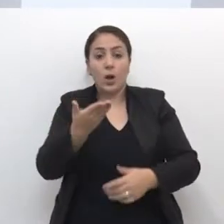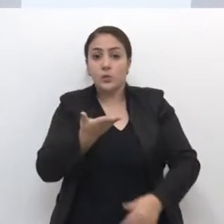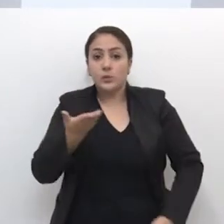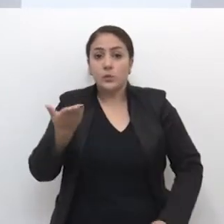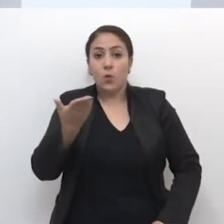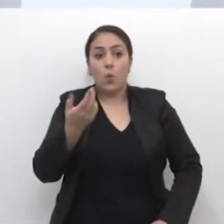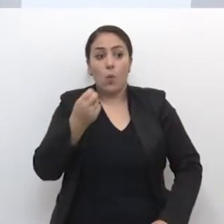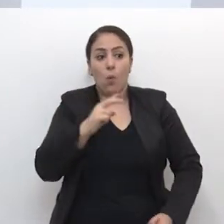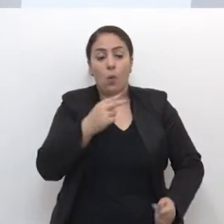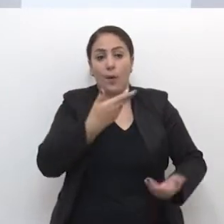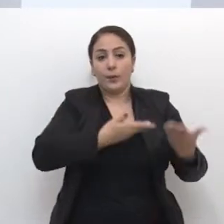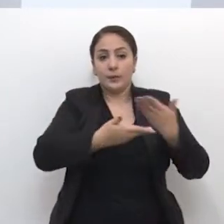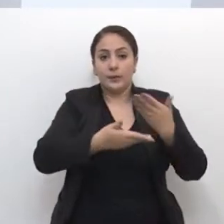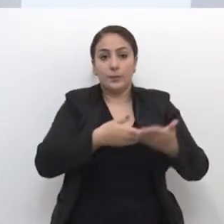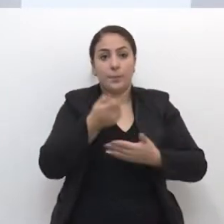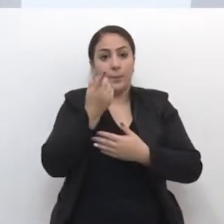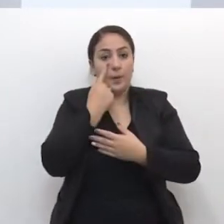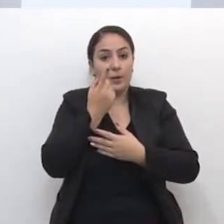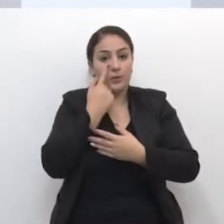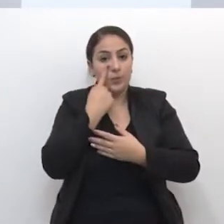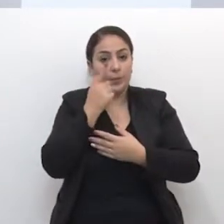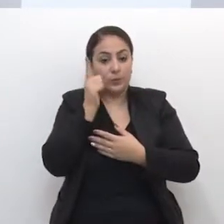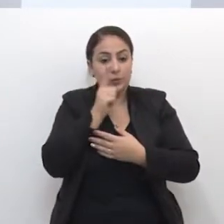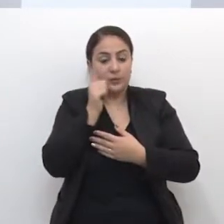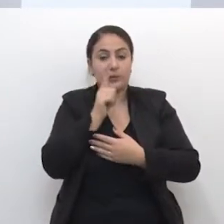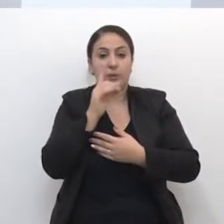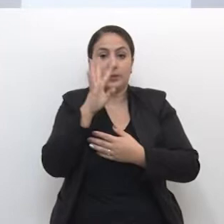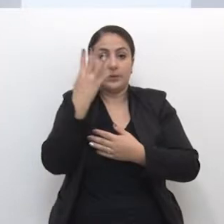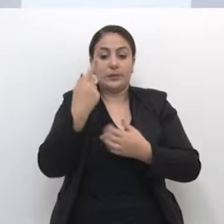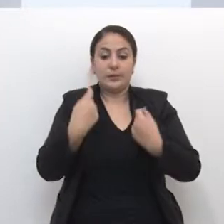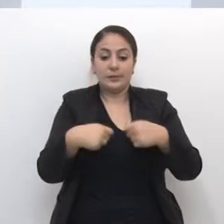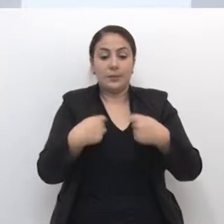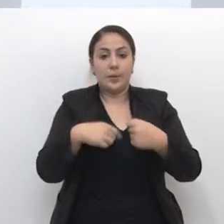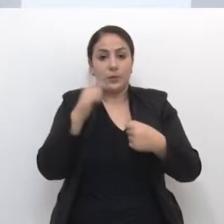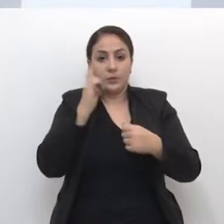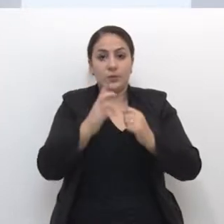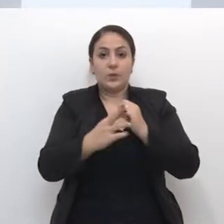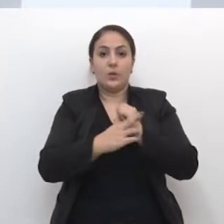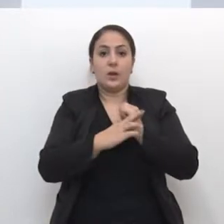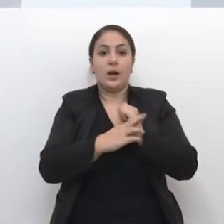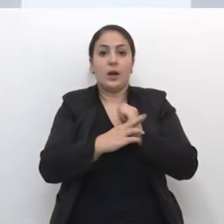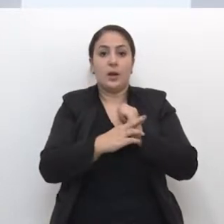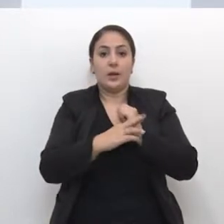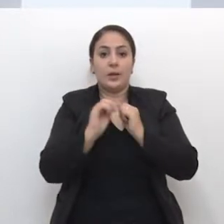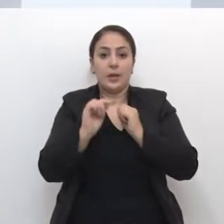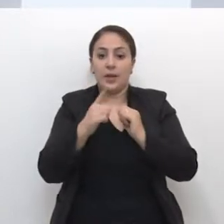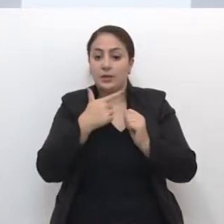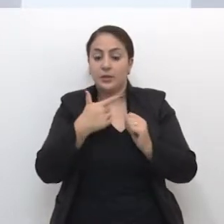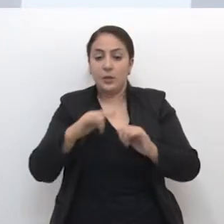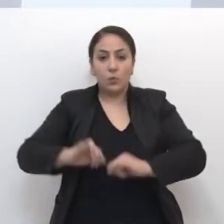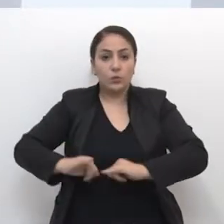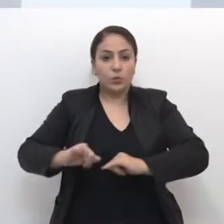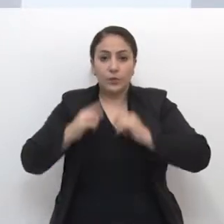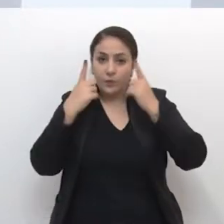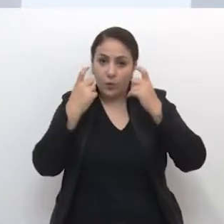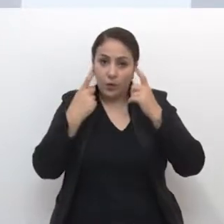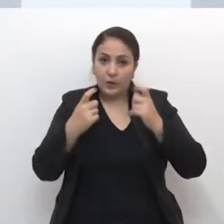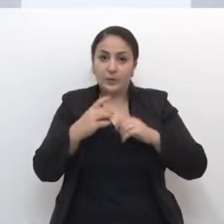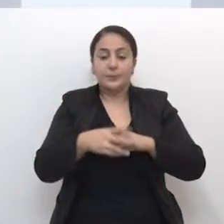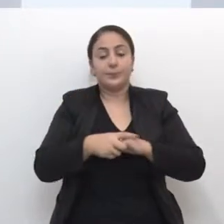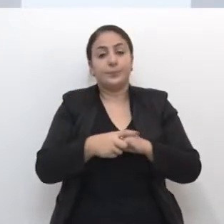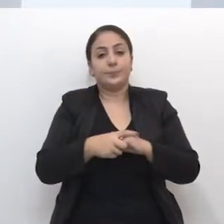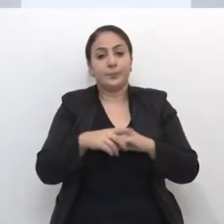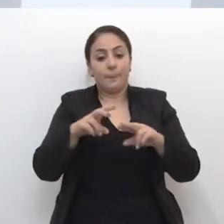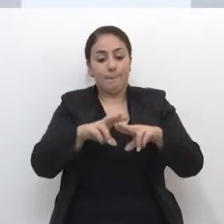para solicitar que tome medidas necessárias para garantir que ela não seja sujeita à